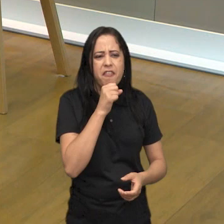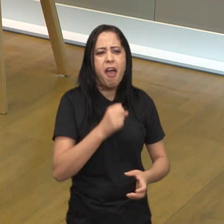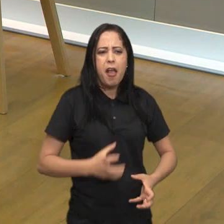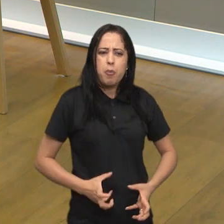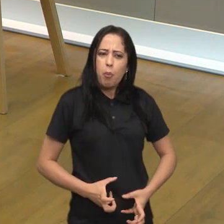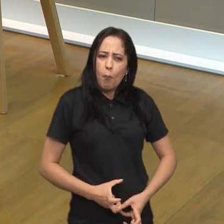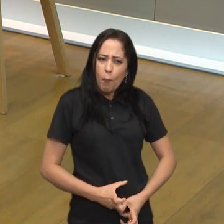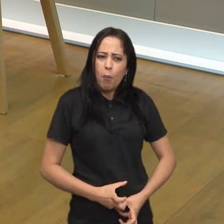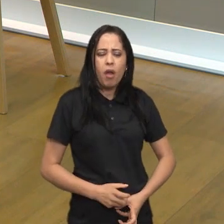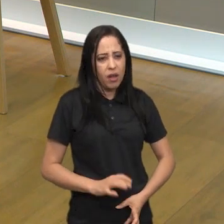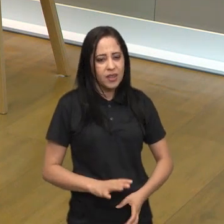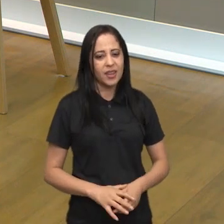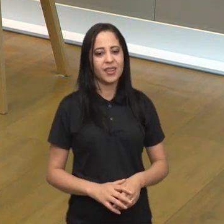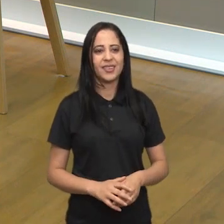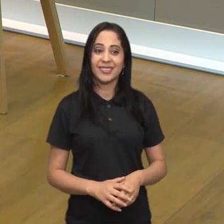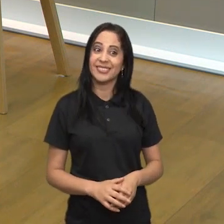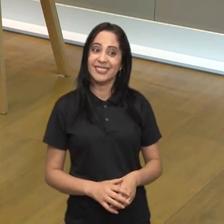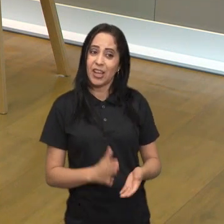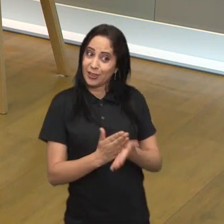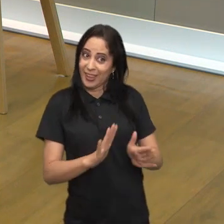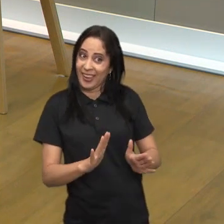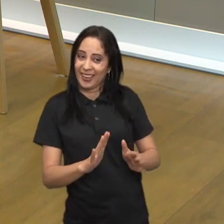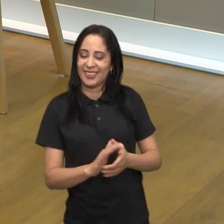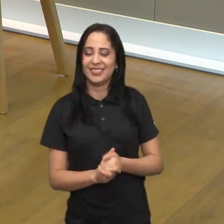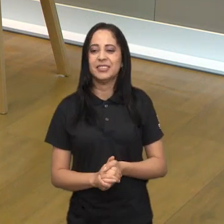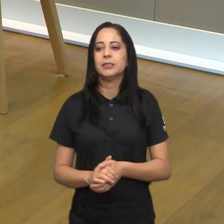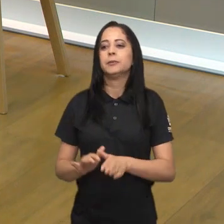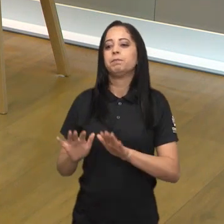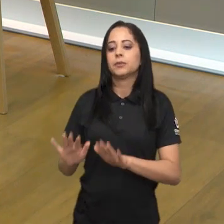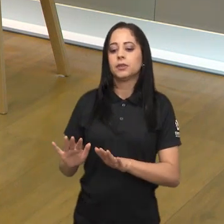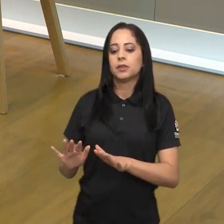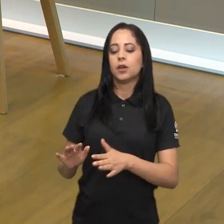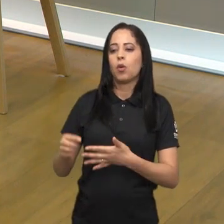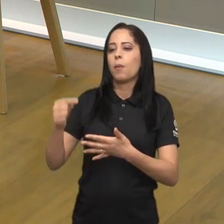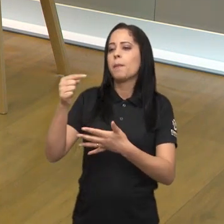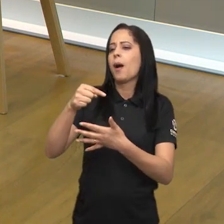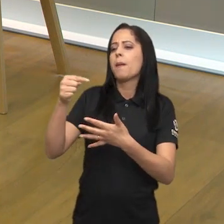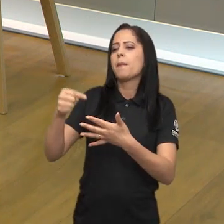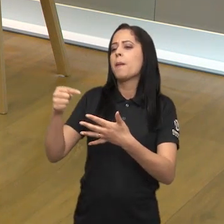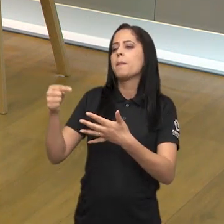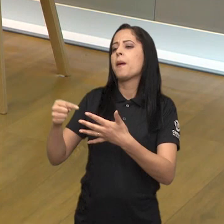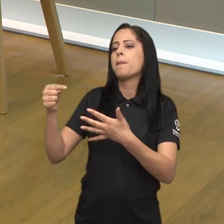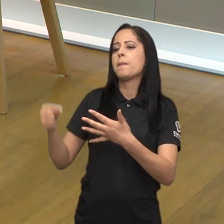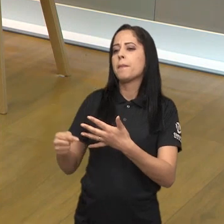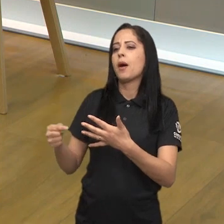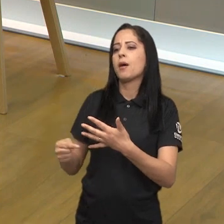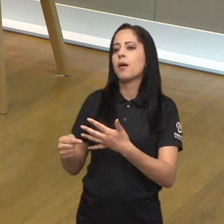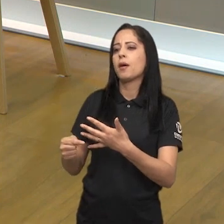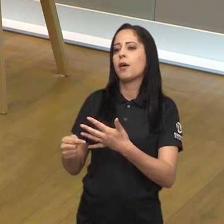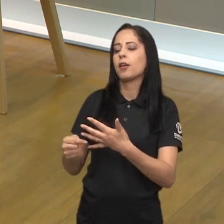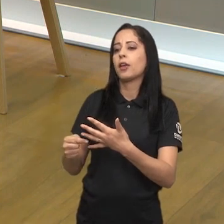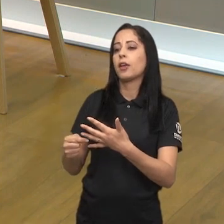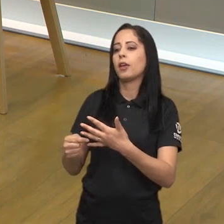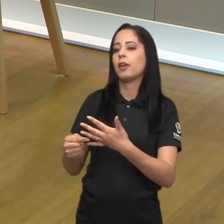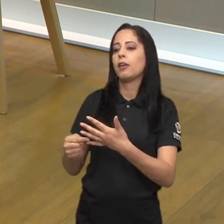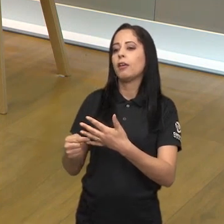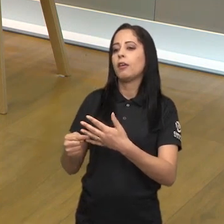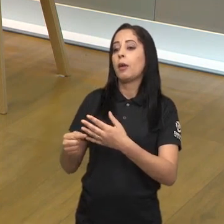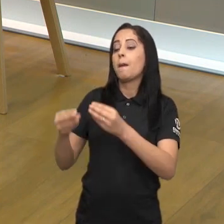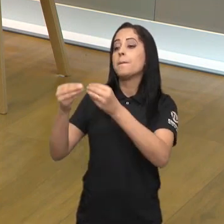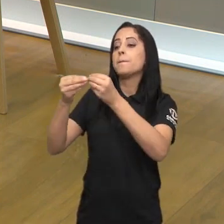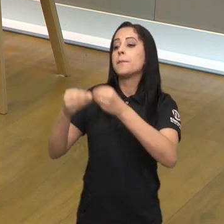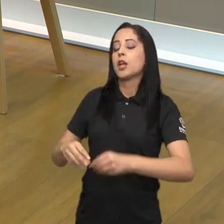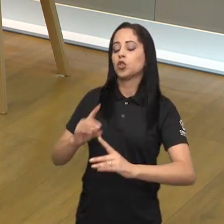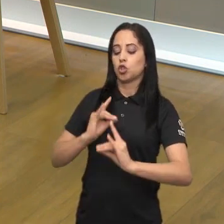Envelhecendo. Aí chega, né, doutora? E quais são os fatores que podem contribuir para esse desequilíbrio hormonal?